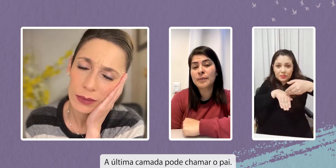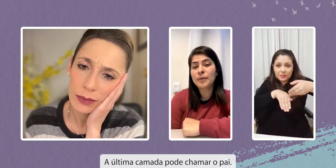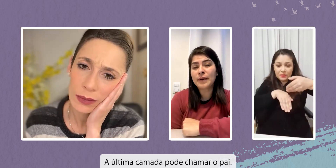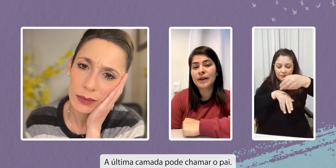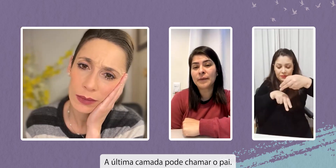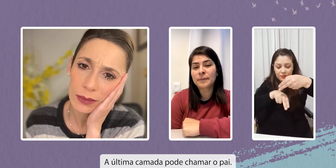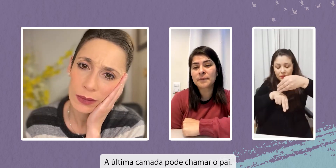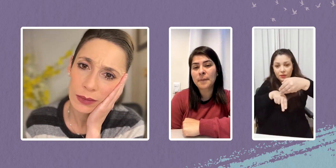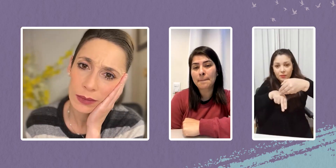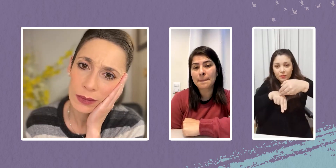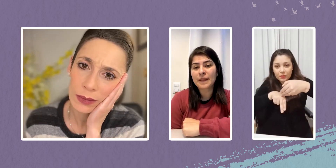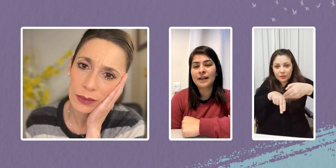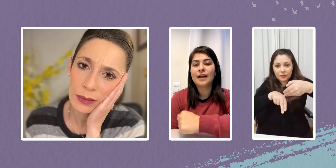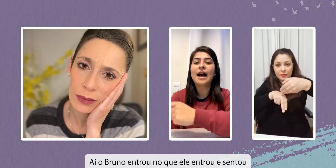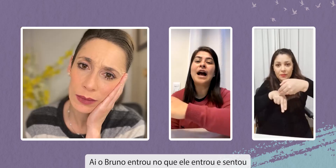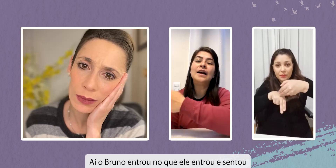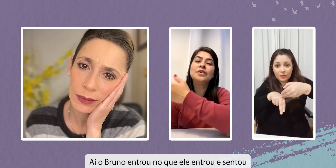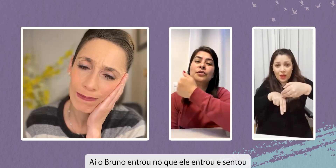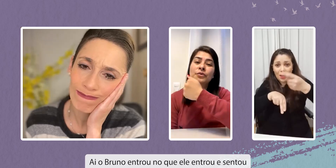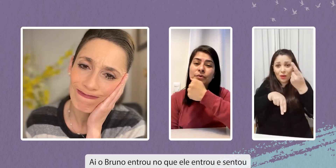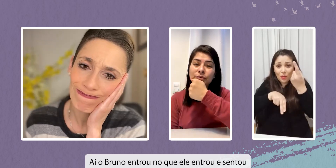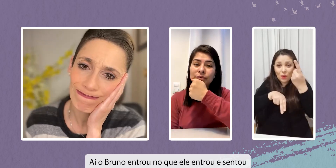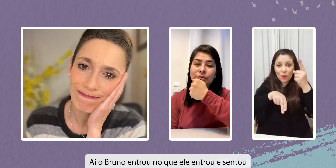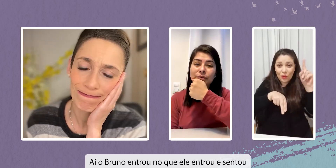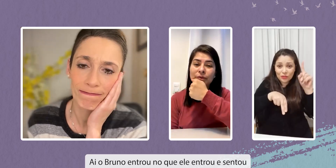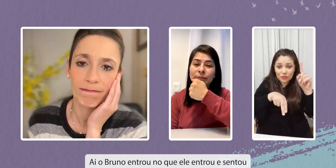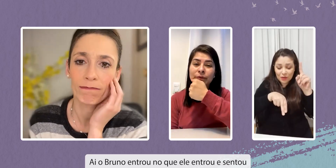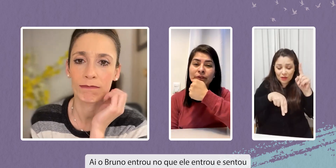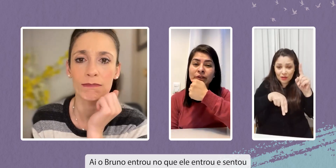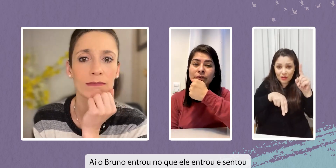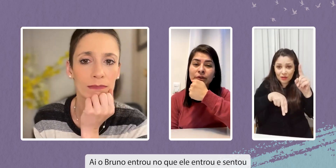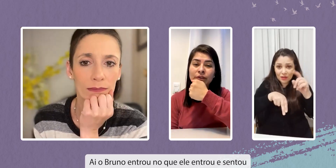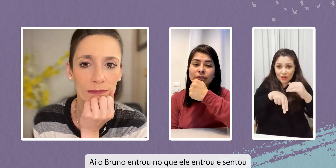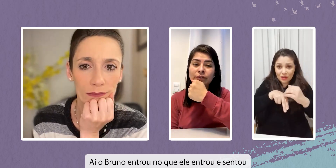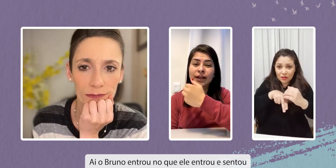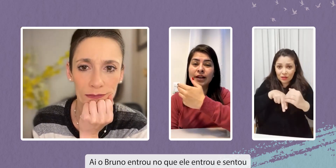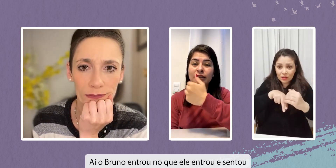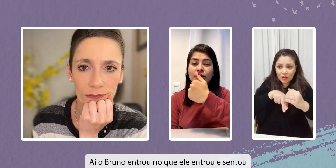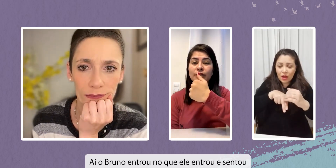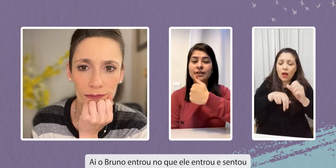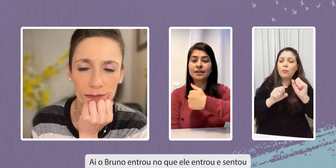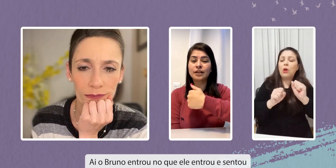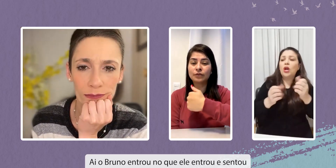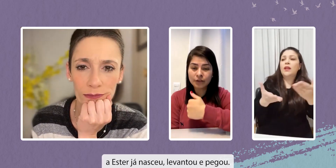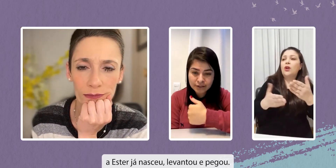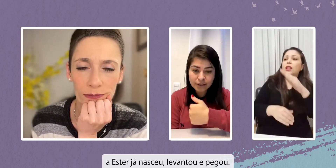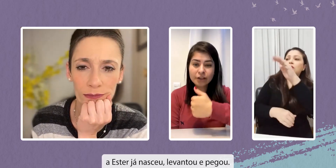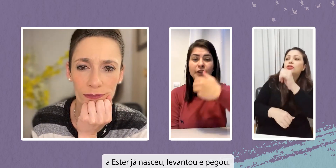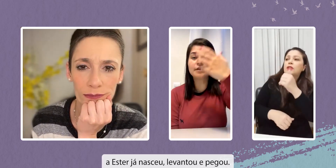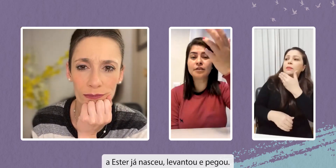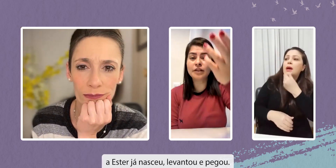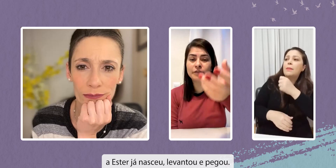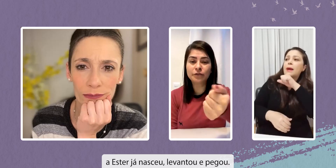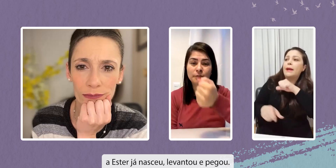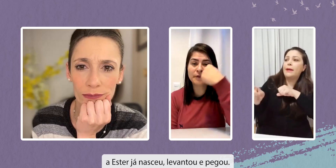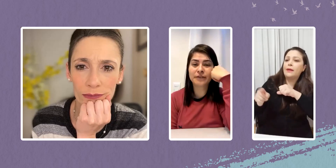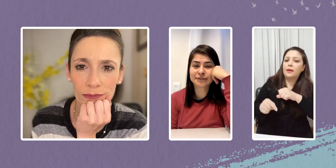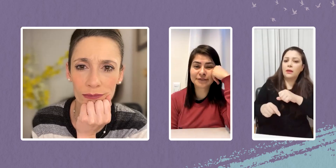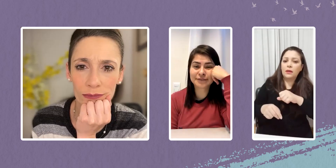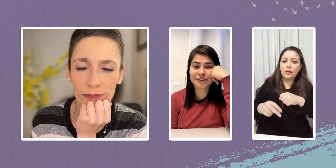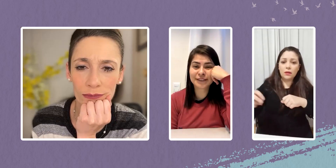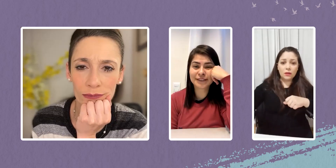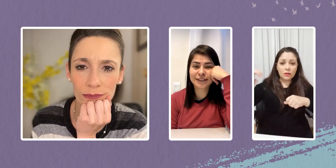pode chamar o pai. Aí o Bruno entrou, no que ele entrou e sentou, a Esther já nasceu, ele levantou e